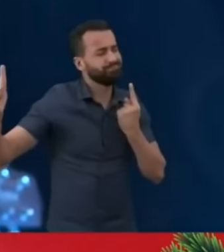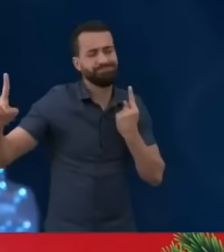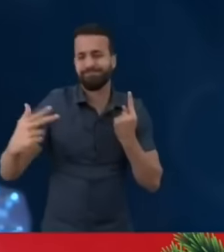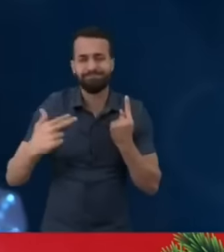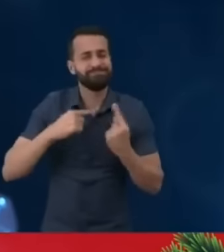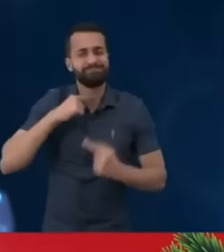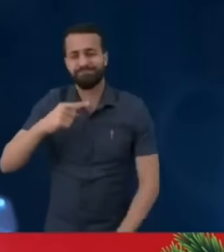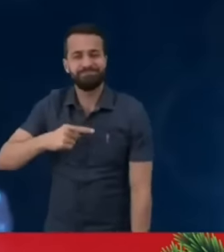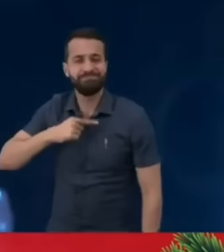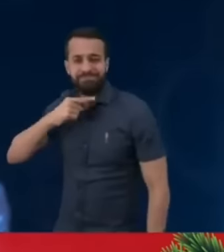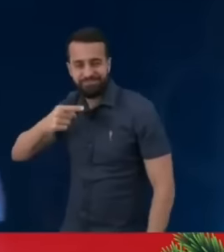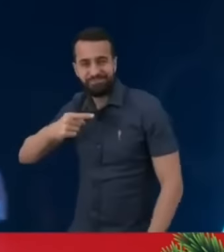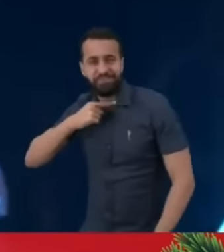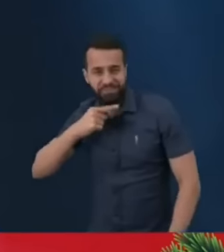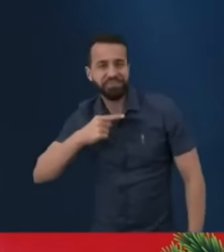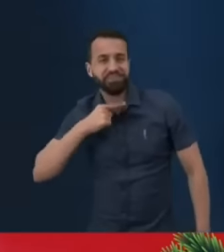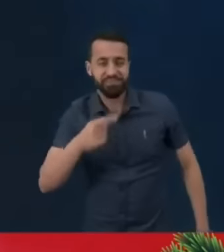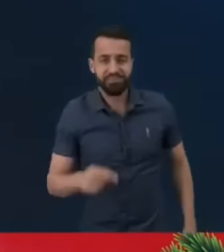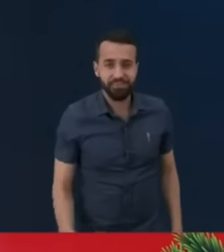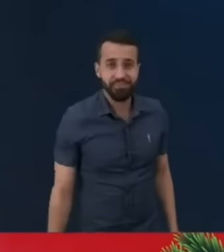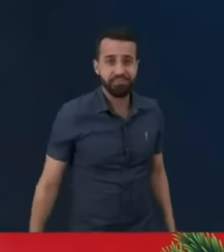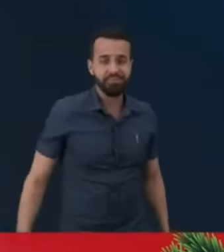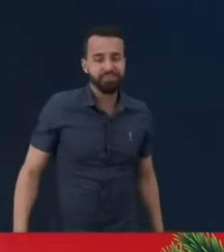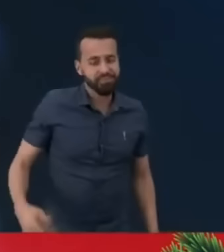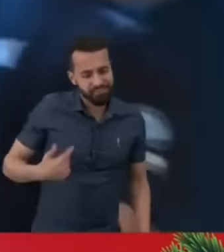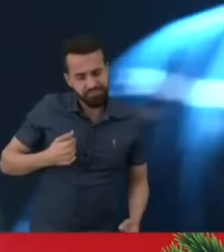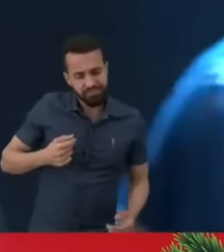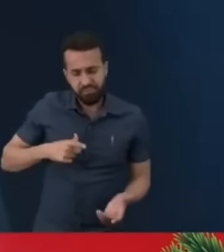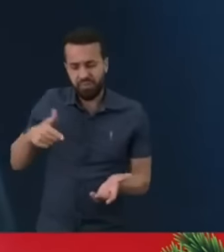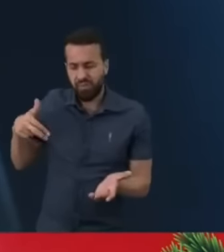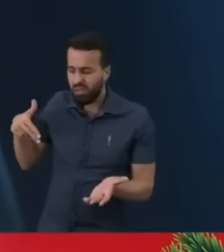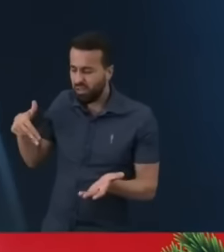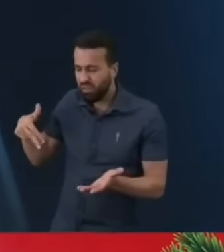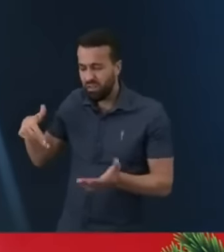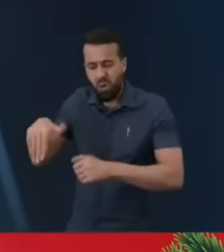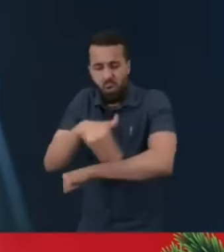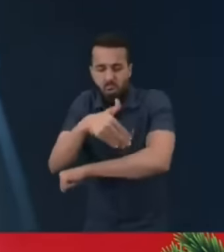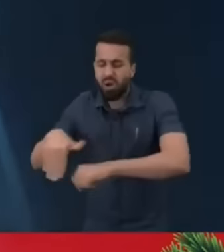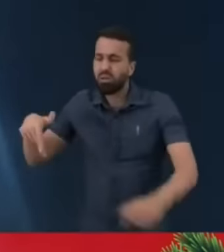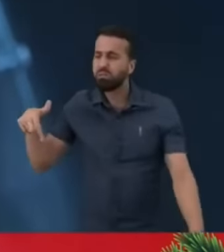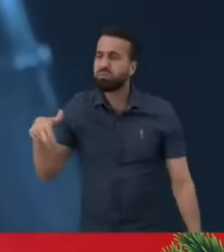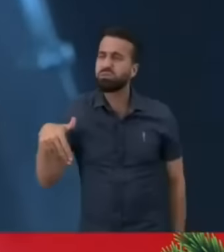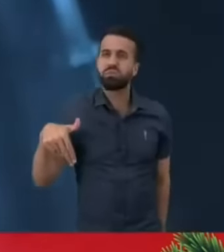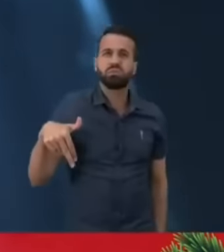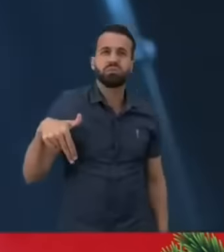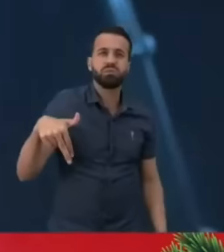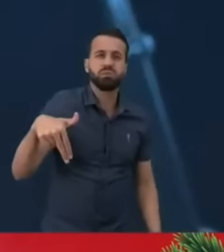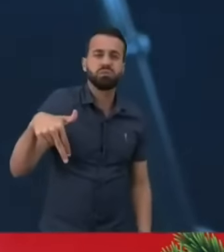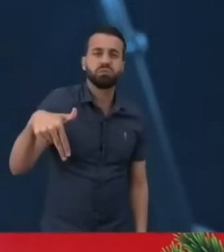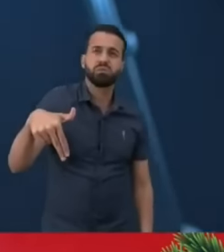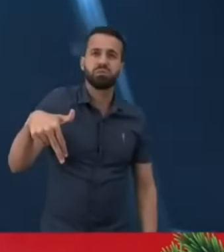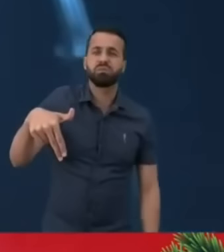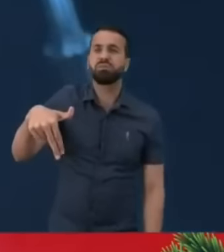Valeu demais. Eu caminhei sozinho pela lua,